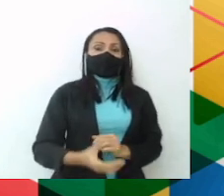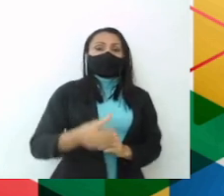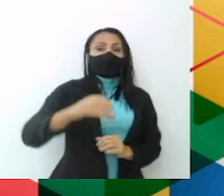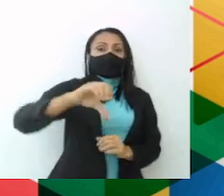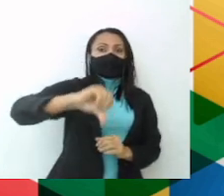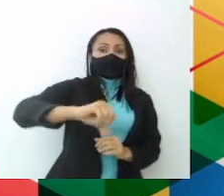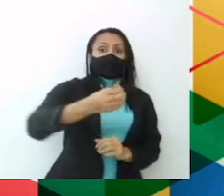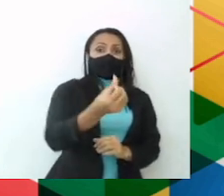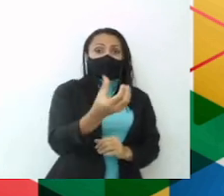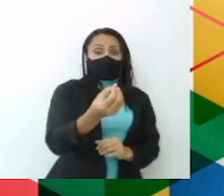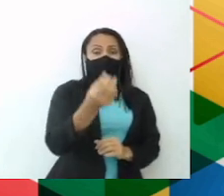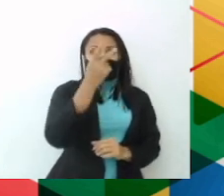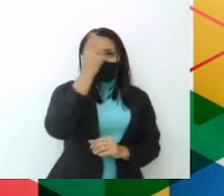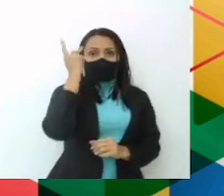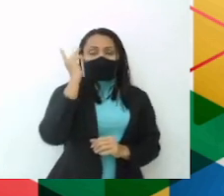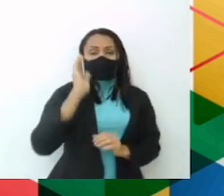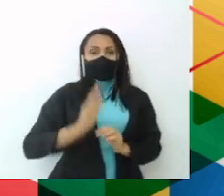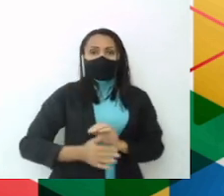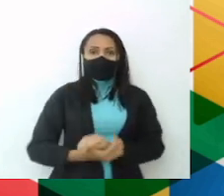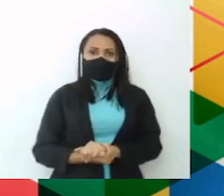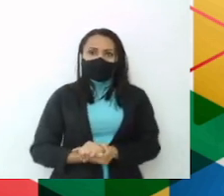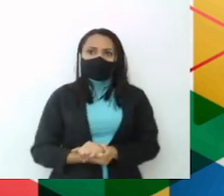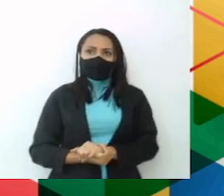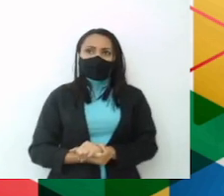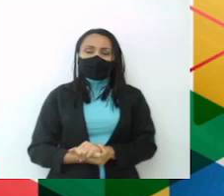960 pessoas.